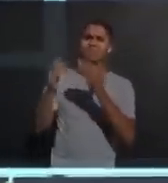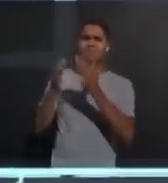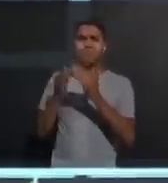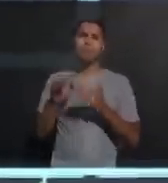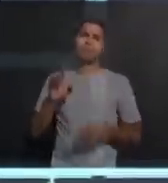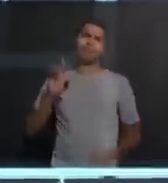senhor